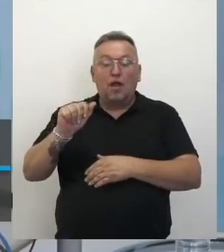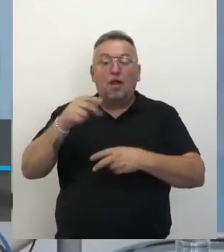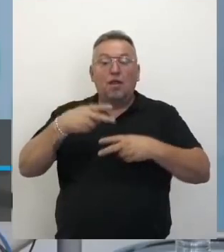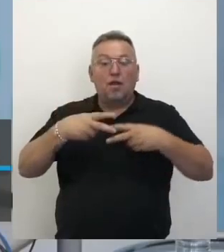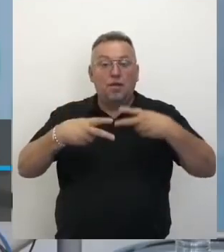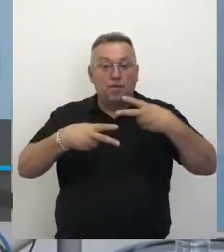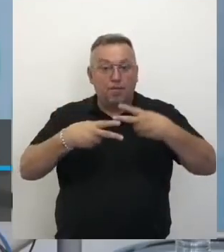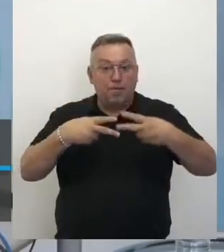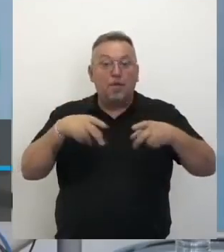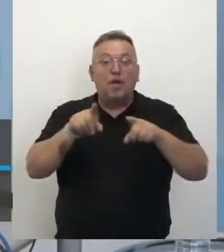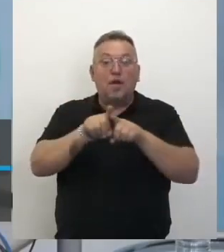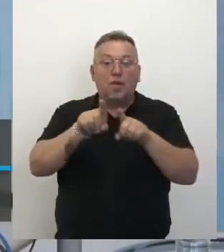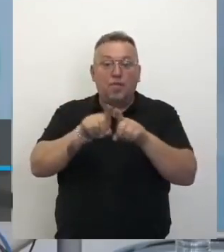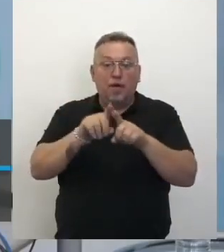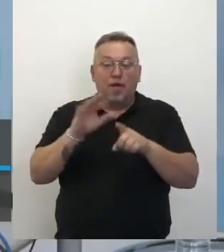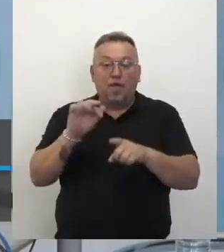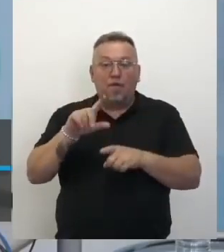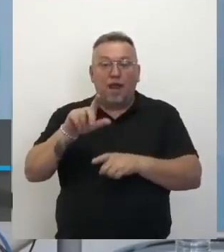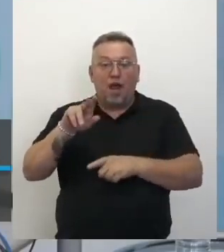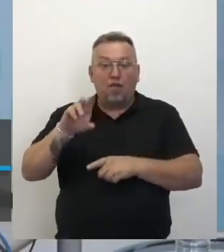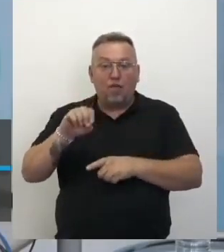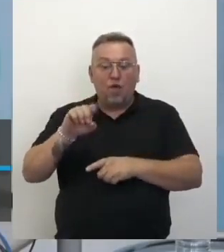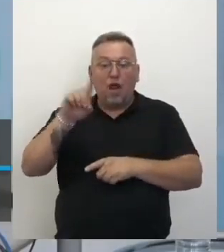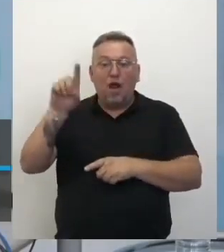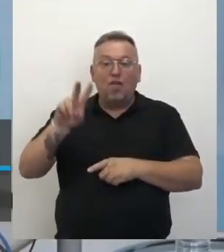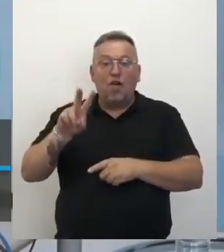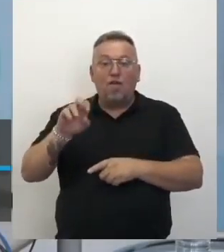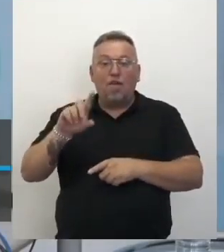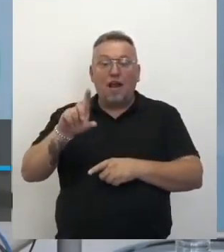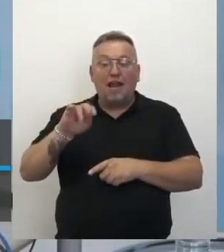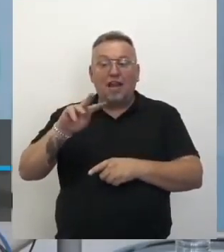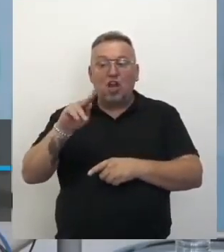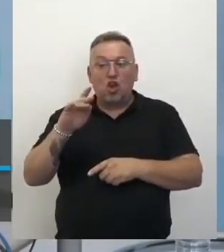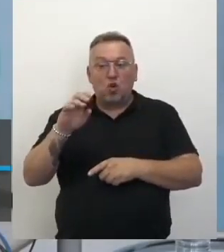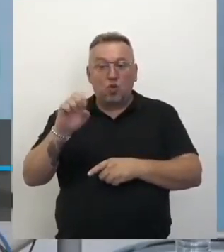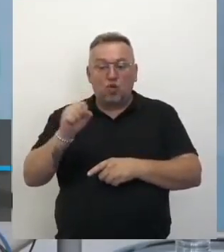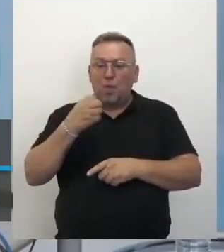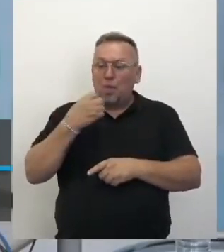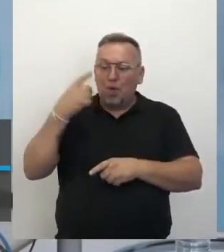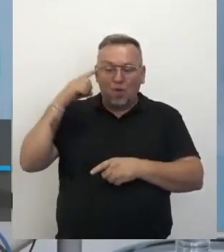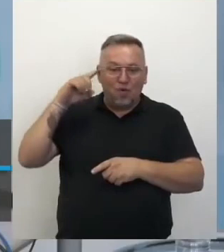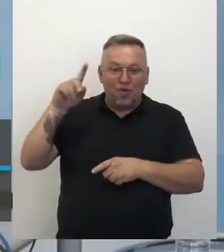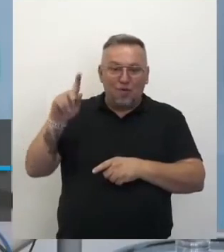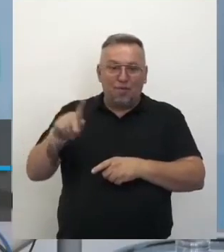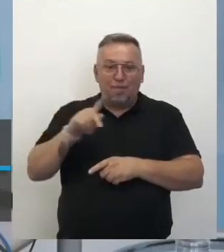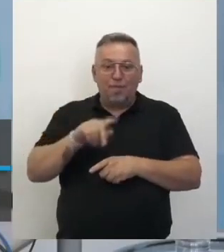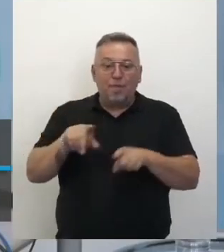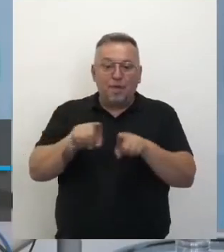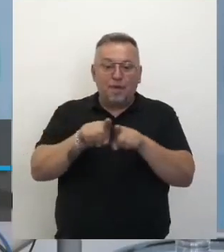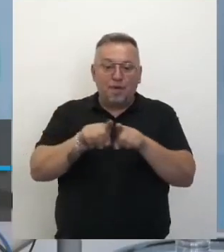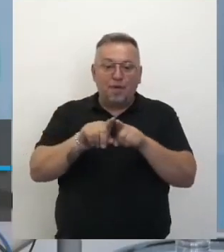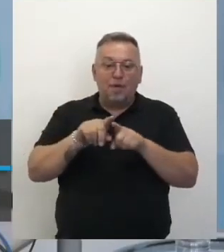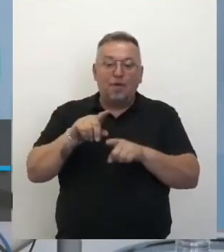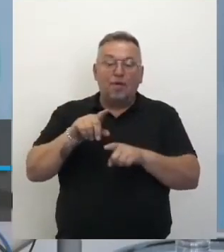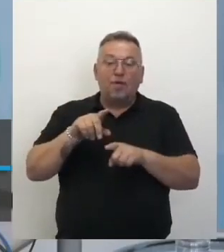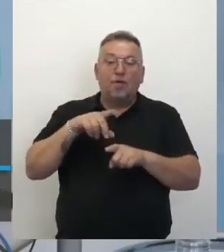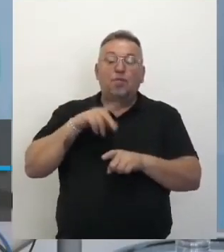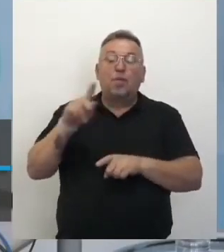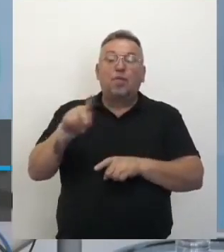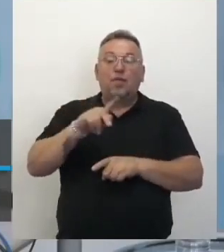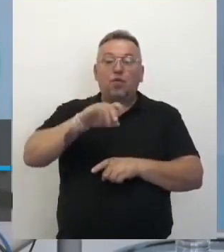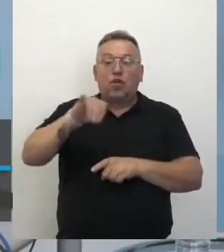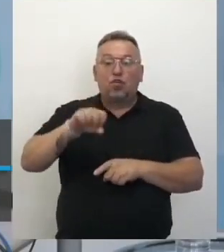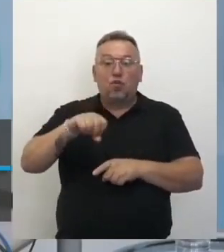Escola Flávio de Carvalho, lá de Valinhos, a professora Márcia Paulo. Um bom dia, Márcia. Também um bom dia para a professora Joana